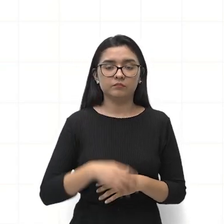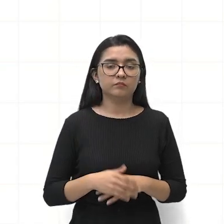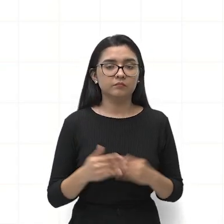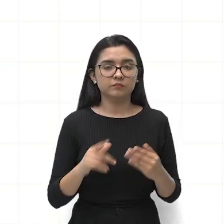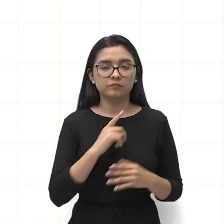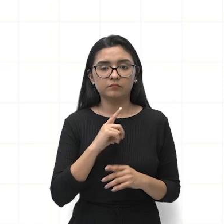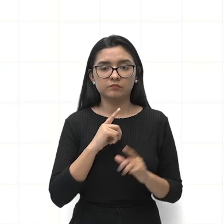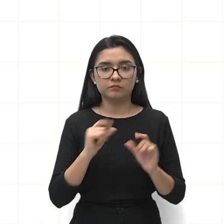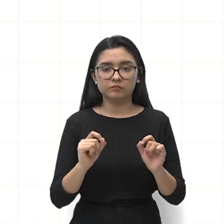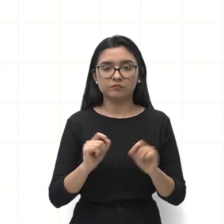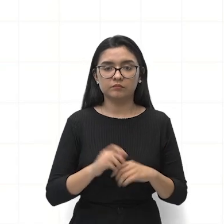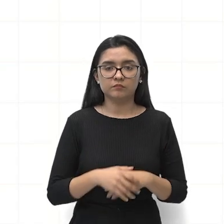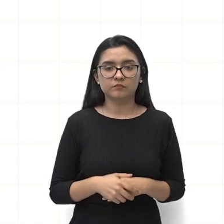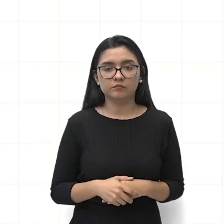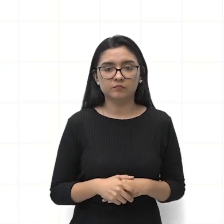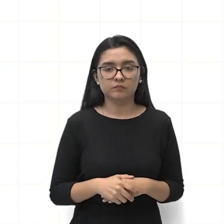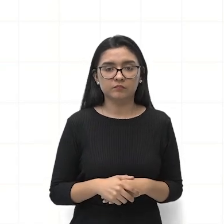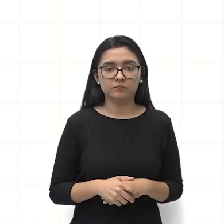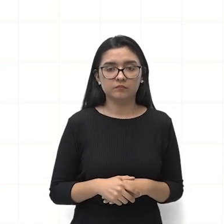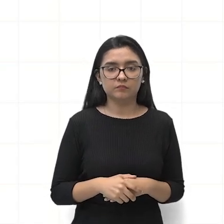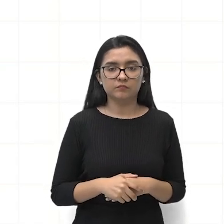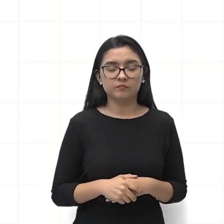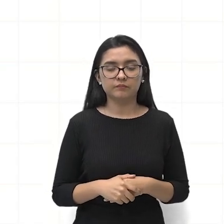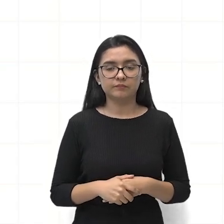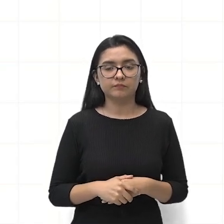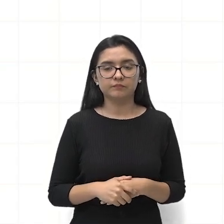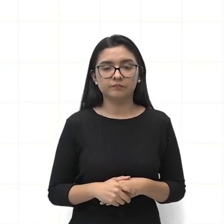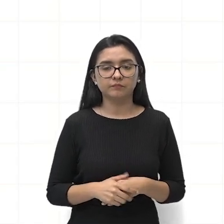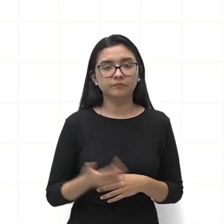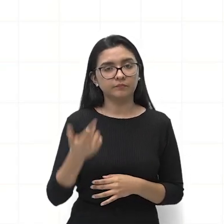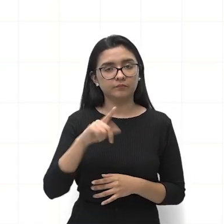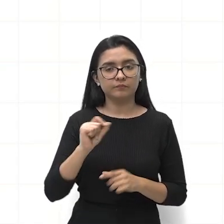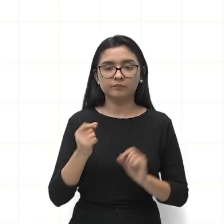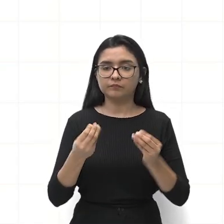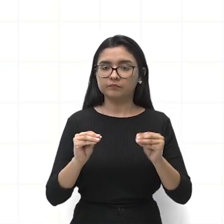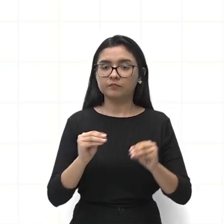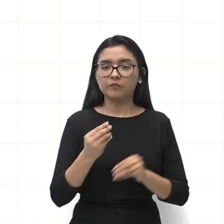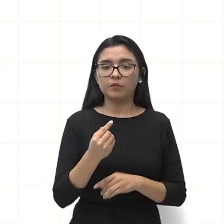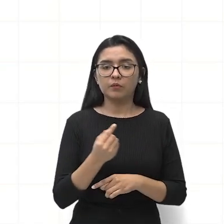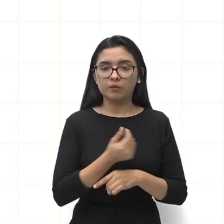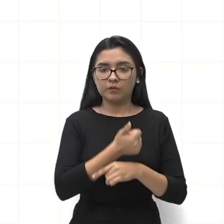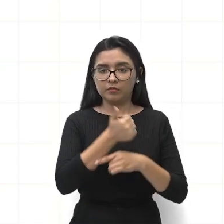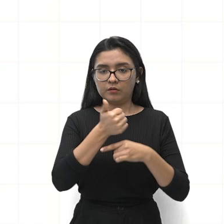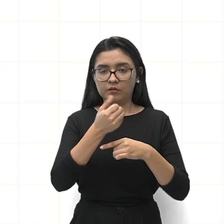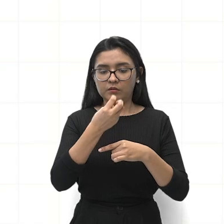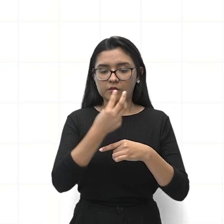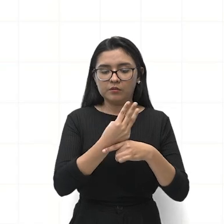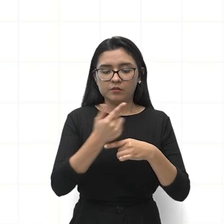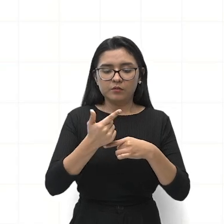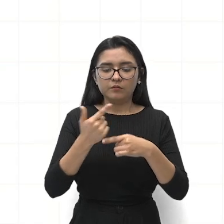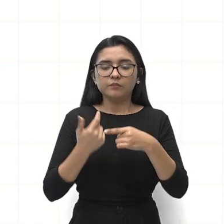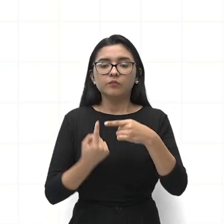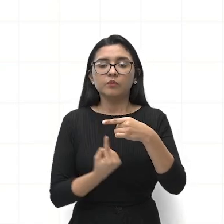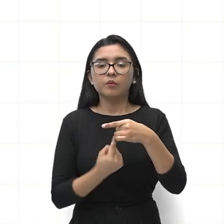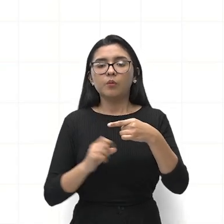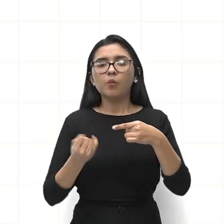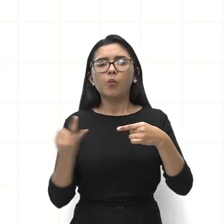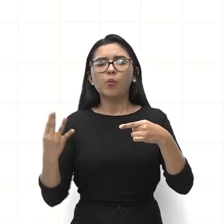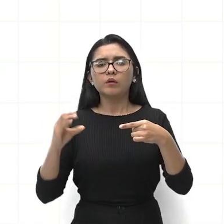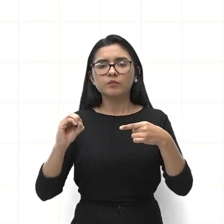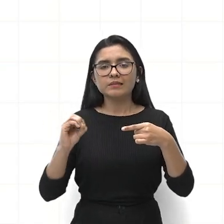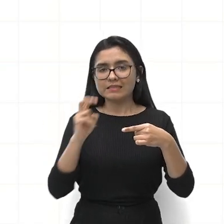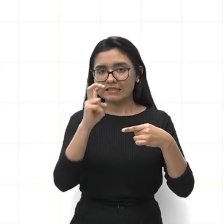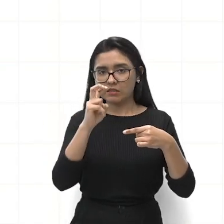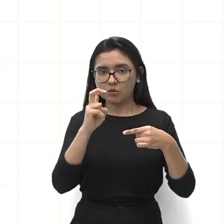eu vou ter 1, certo? Deixa eu refazer esse 1 aqui. 1. E mais quantos zeros?